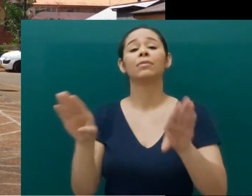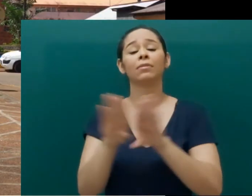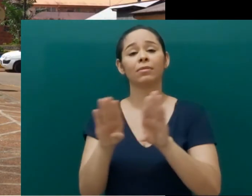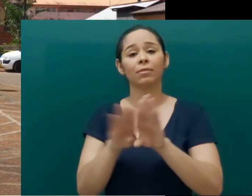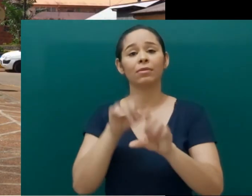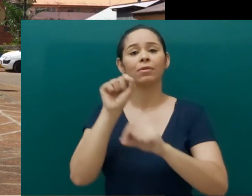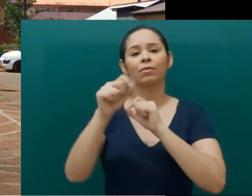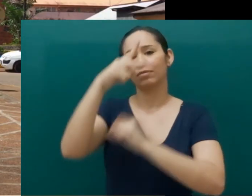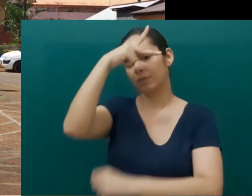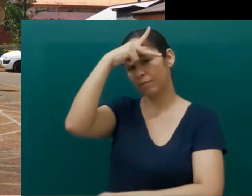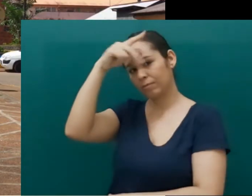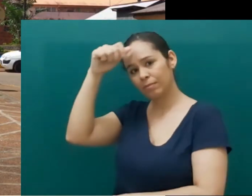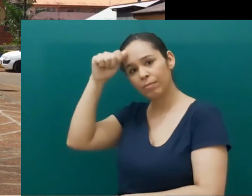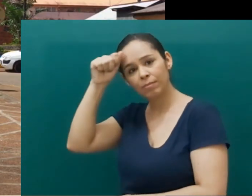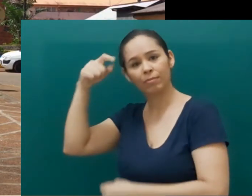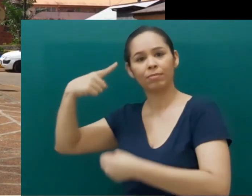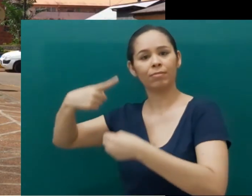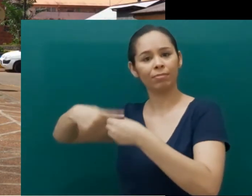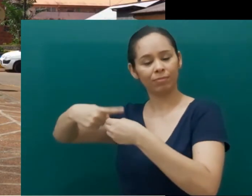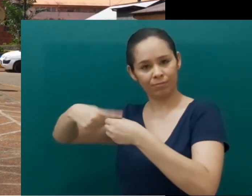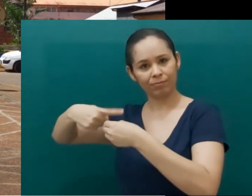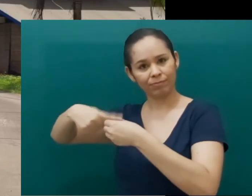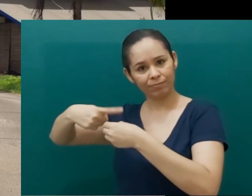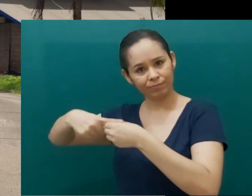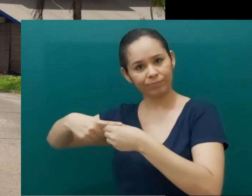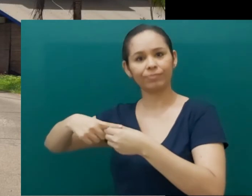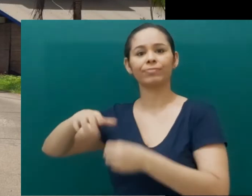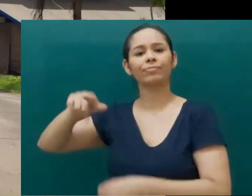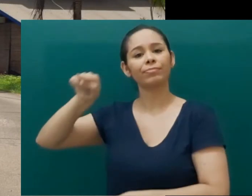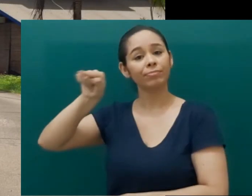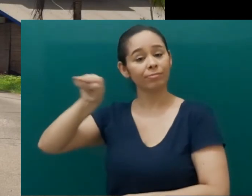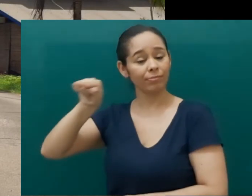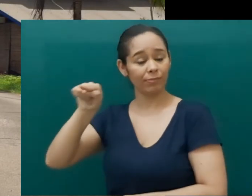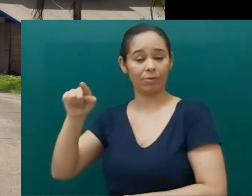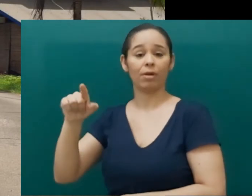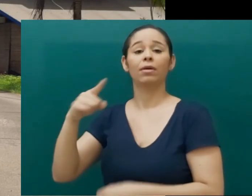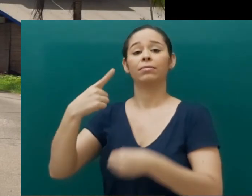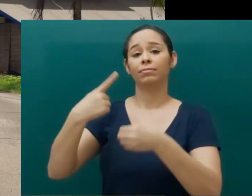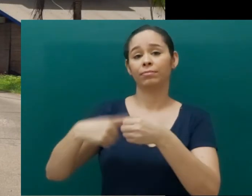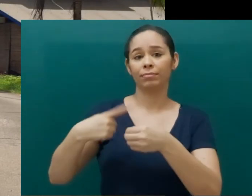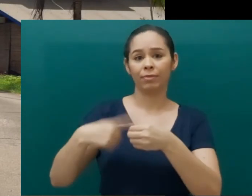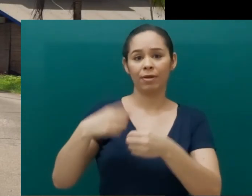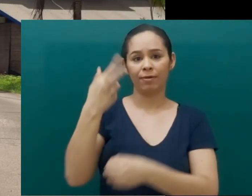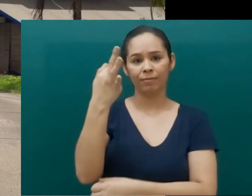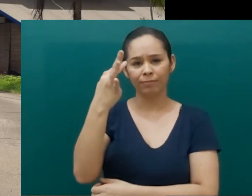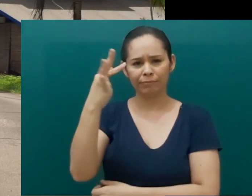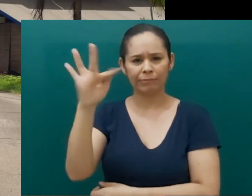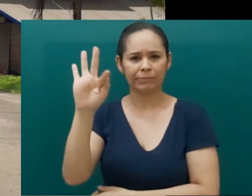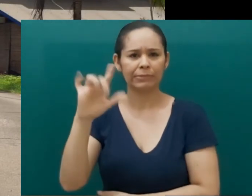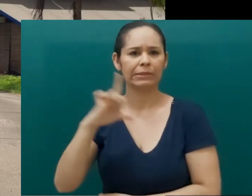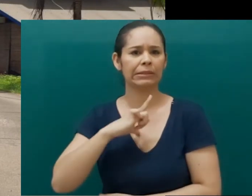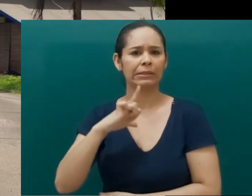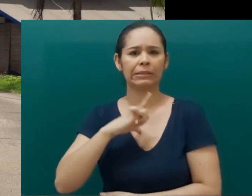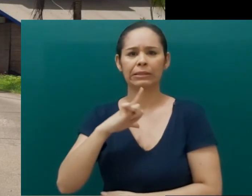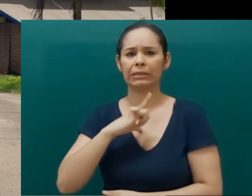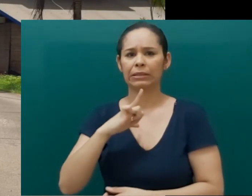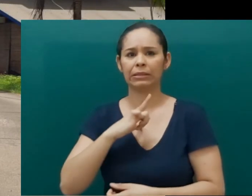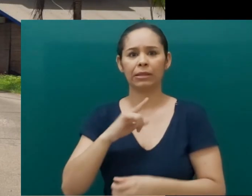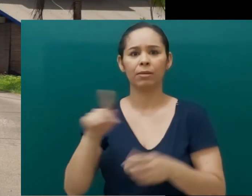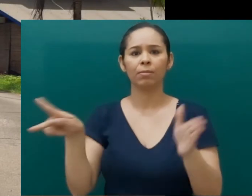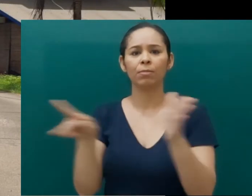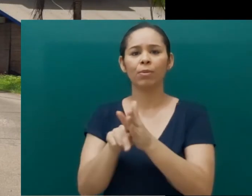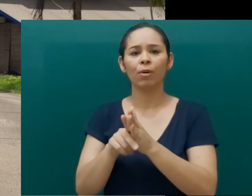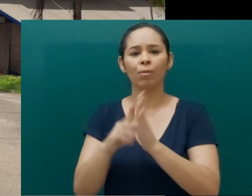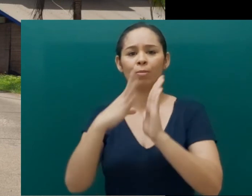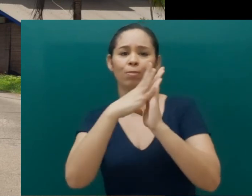Ali já é a prefeitura da cidade também. Ela é uma cidade, por ser cidade francesa, ela tem toda uma arquitetura